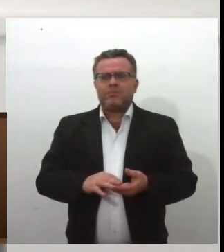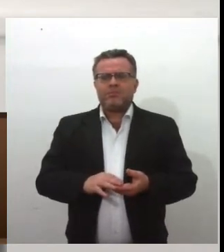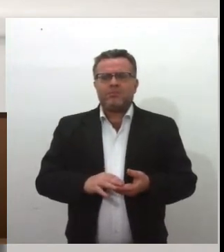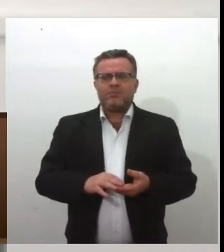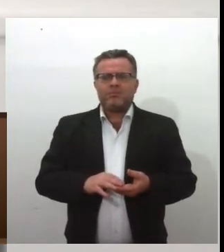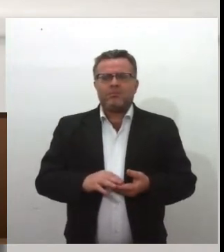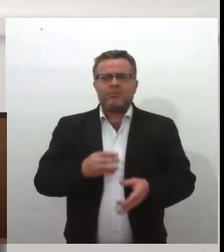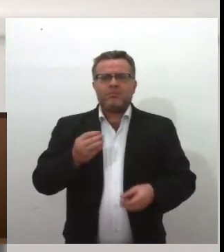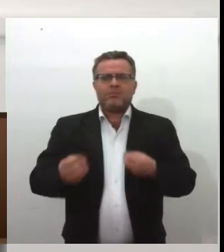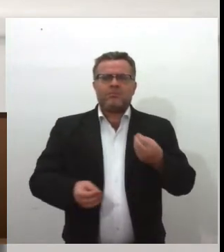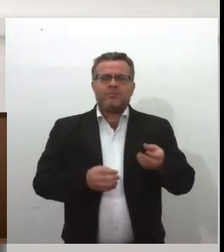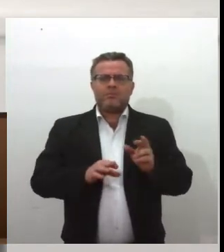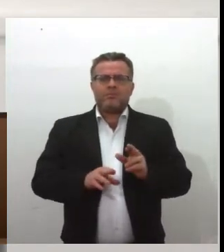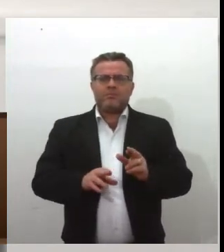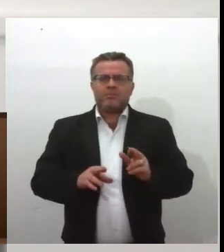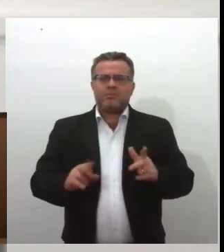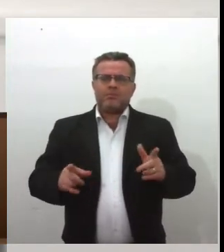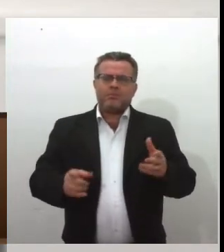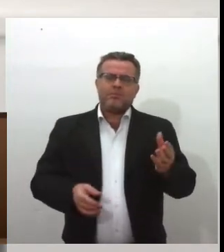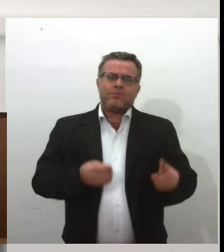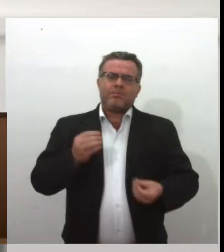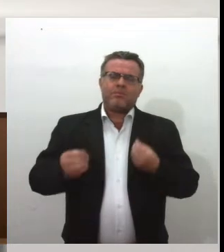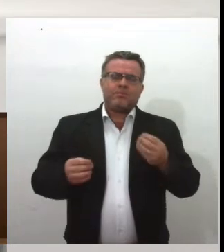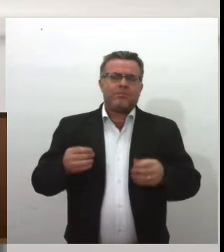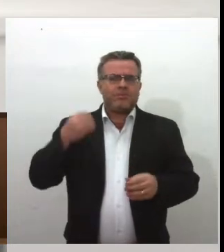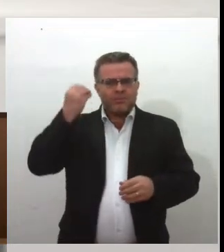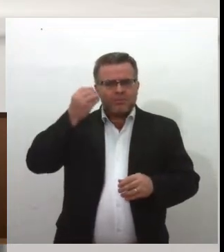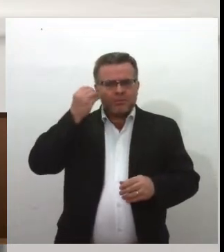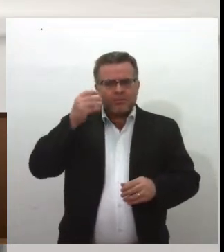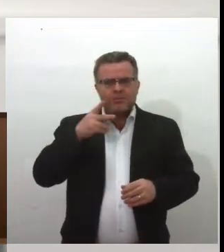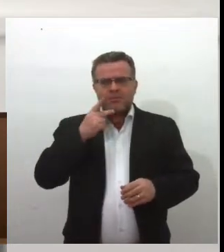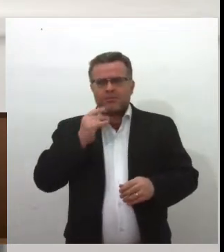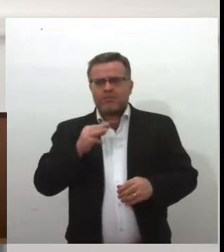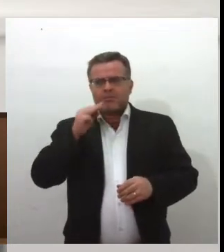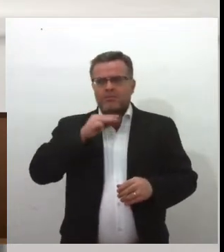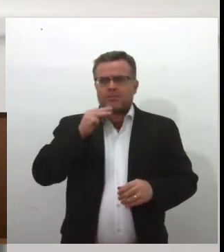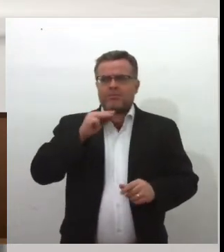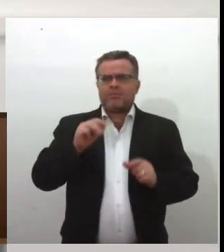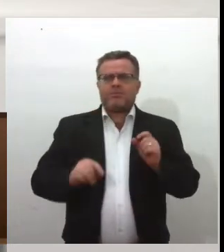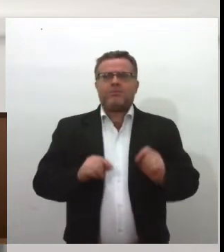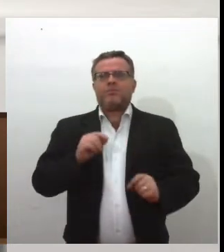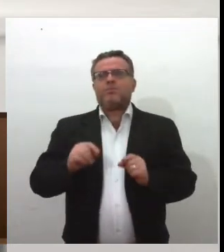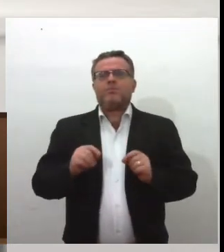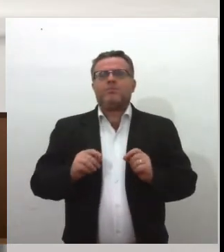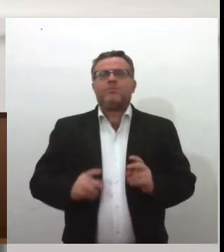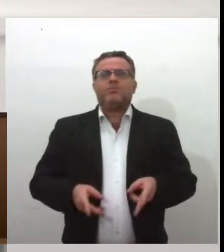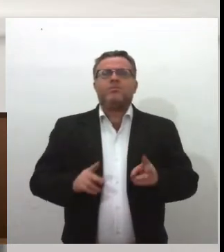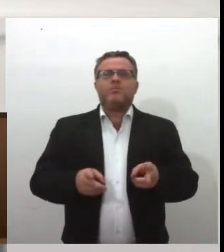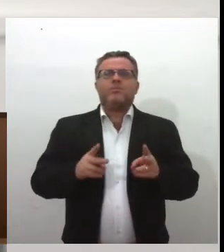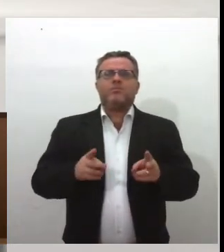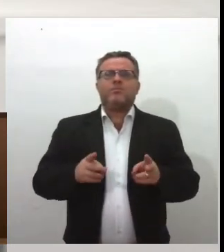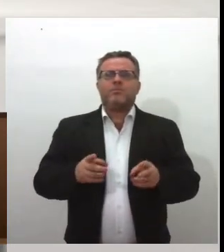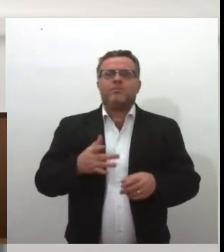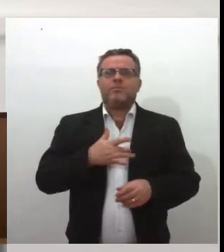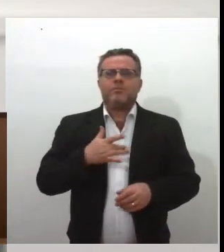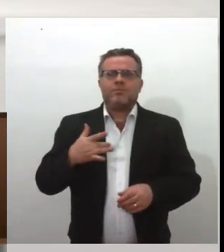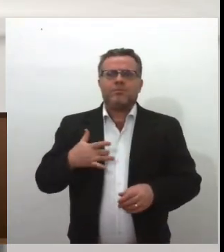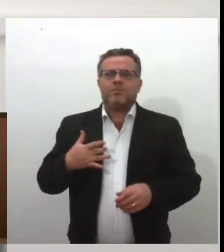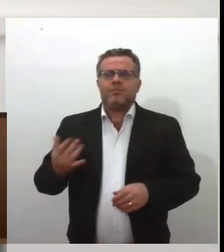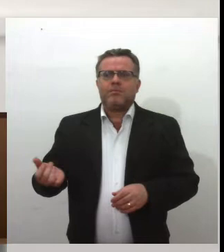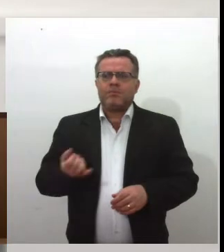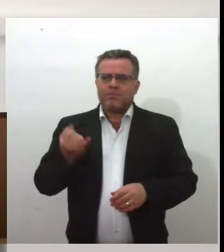e a diferença vai estar nessa experiência do papai e da mamãe em tratar essas questões da saúde como algo